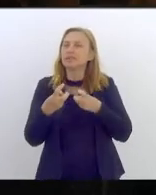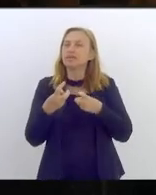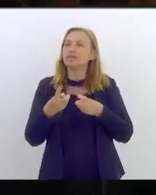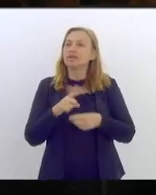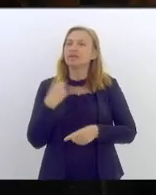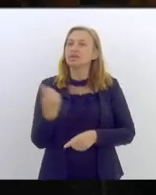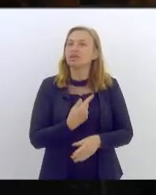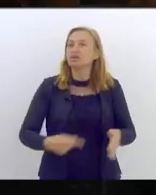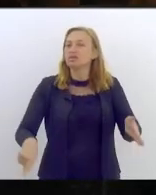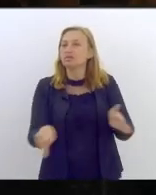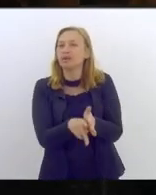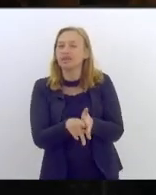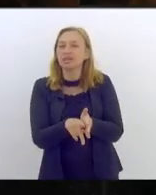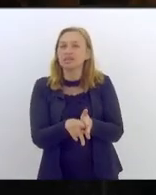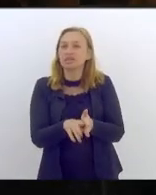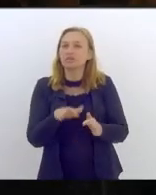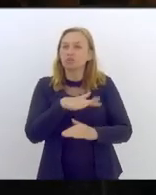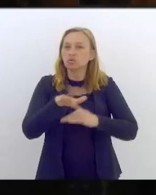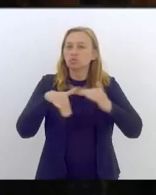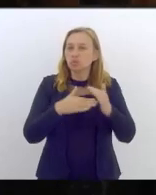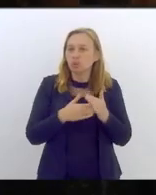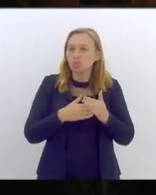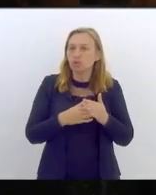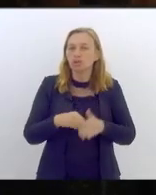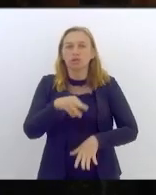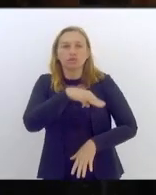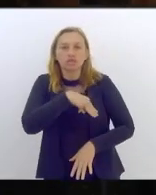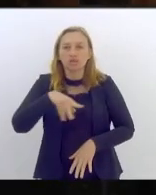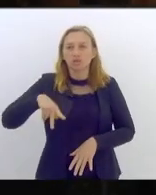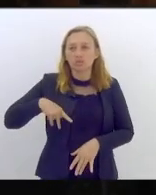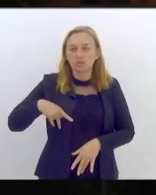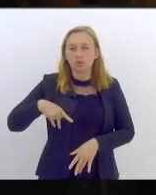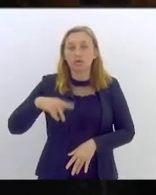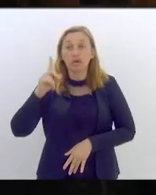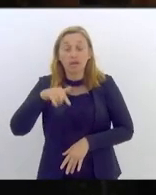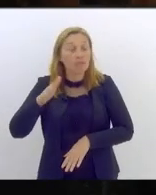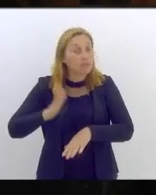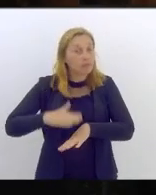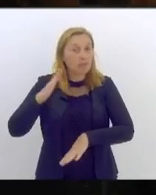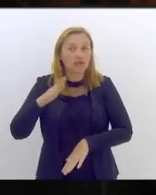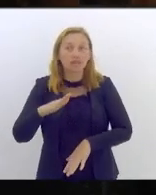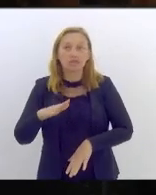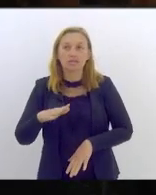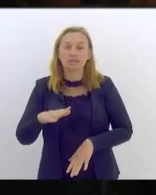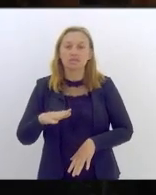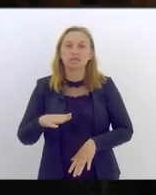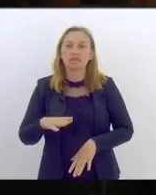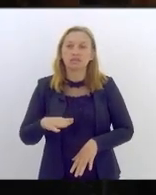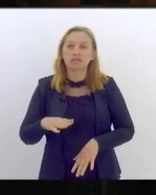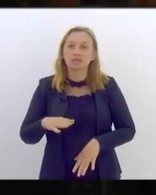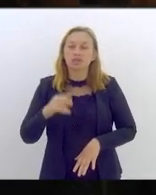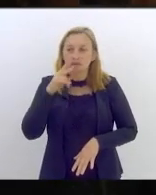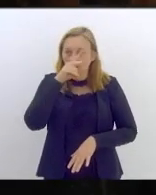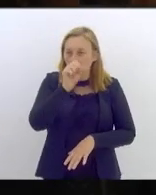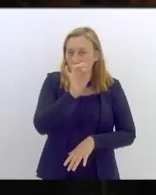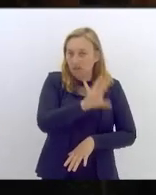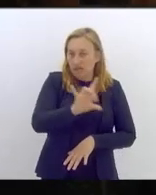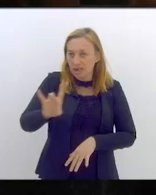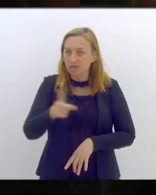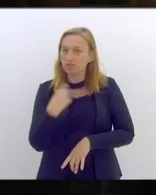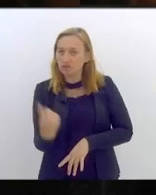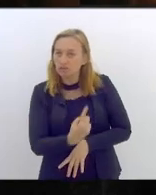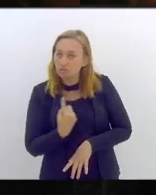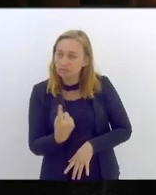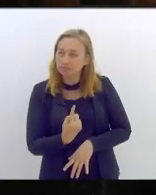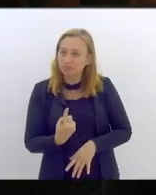somos partes de um todo e que o ministério público é muito maior que cada um de nós e